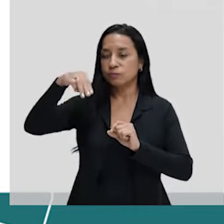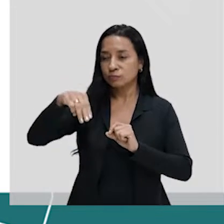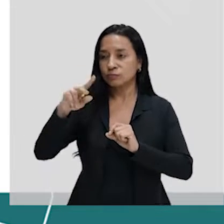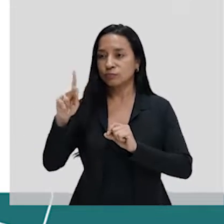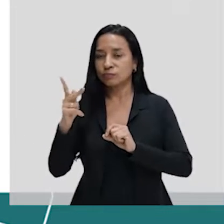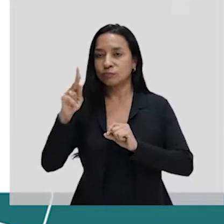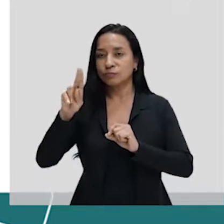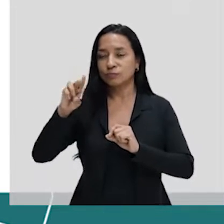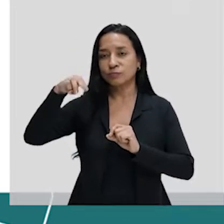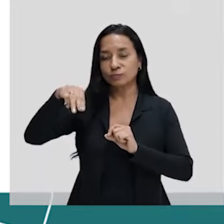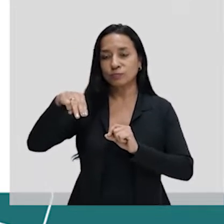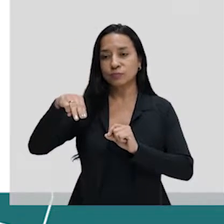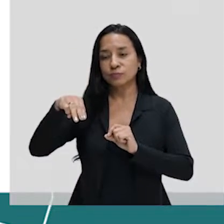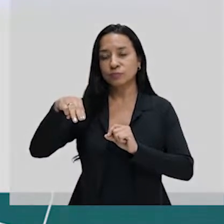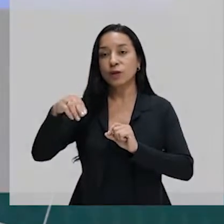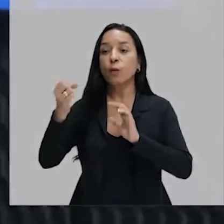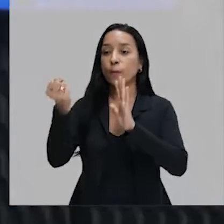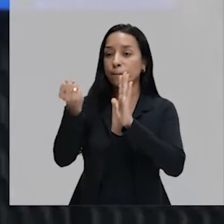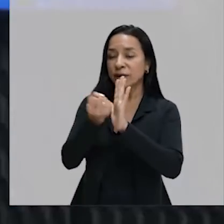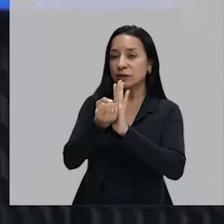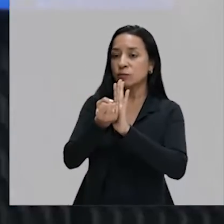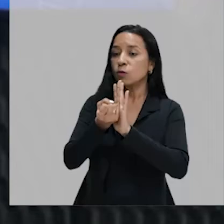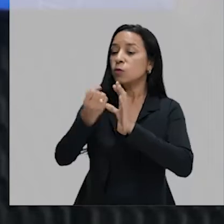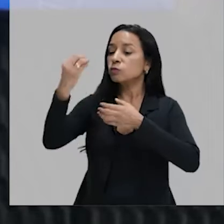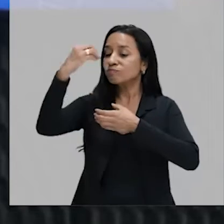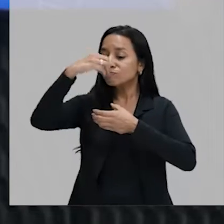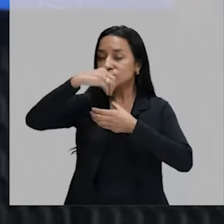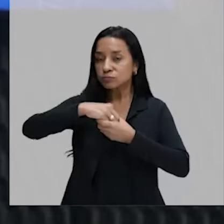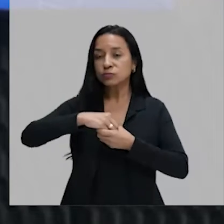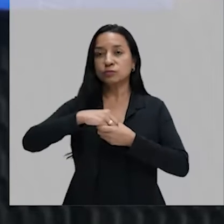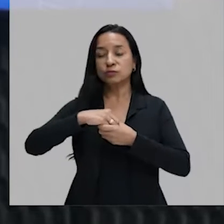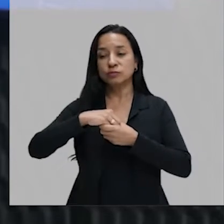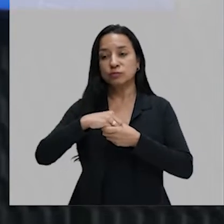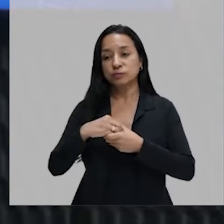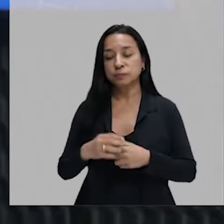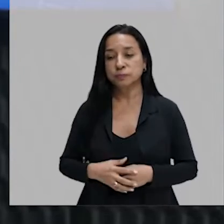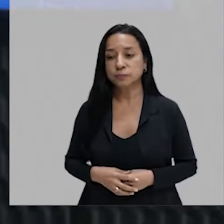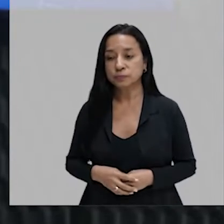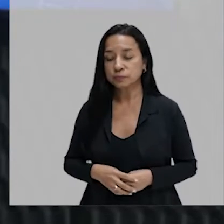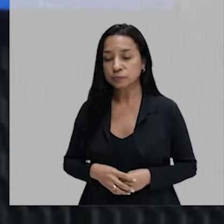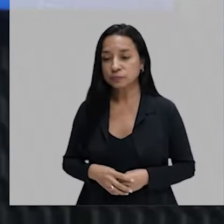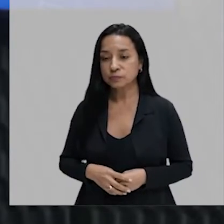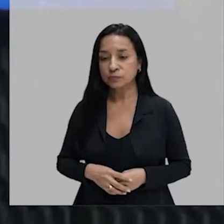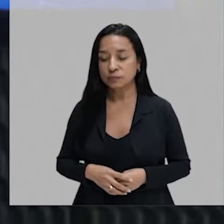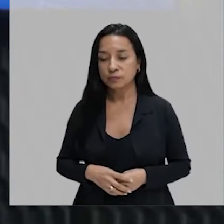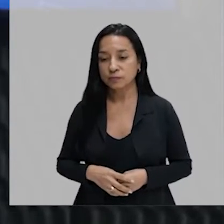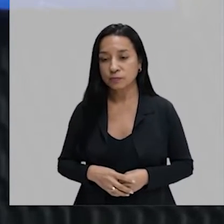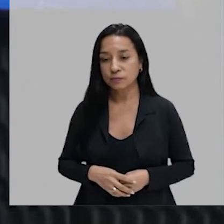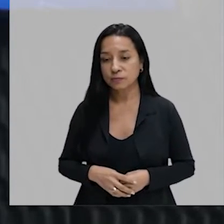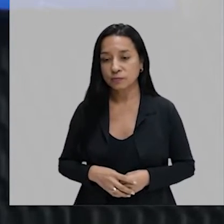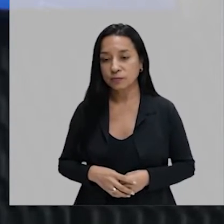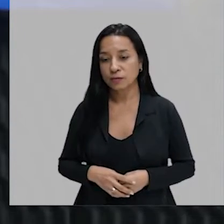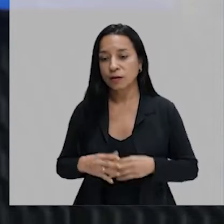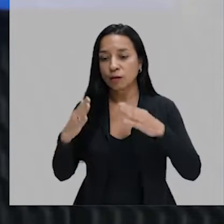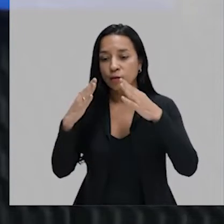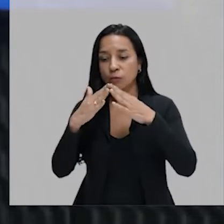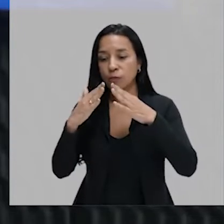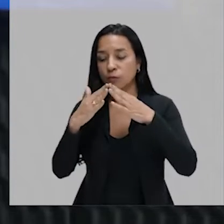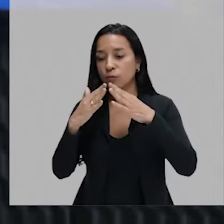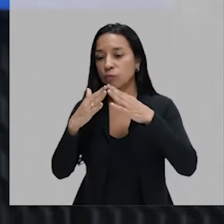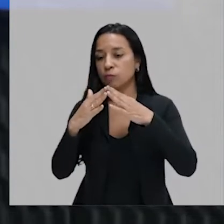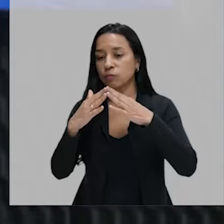Pois é. Então, isso seria o patrimônio imaterial. O Teatro Nacional de Brasília, ele é projetado justamente naquele período